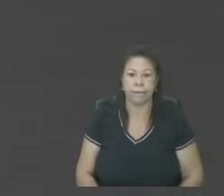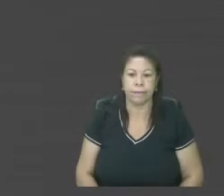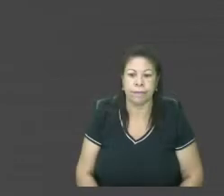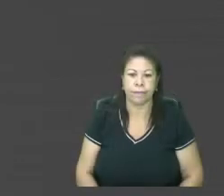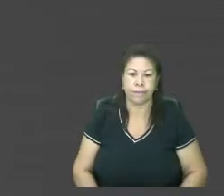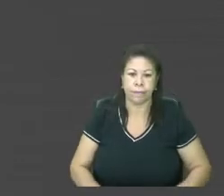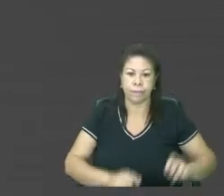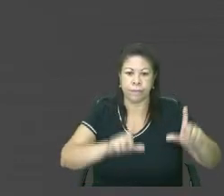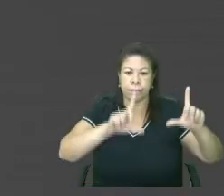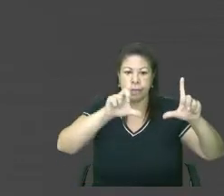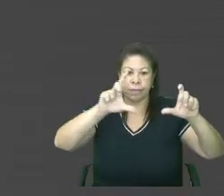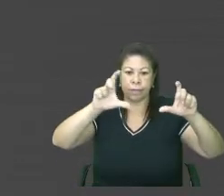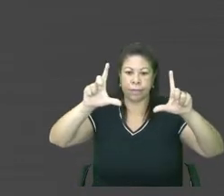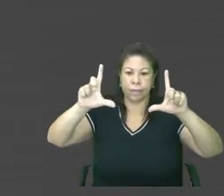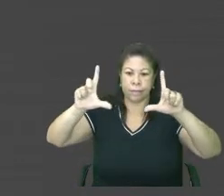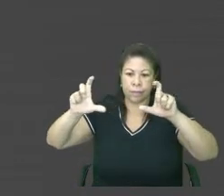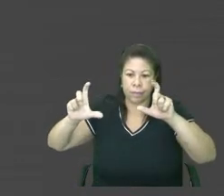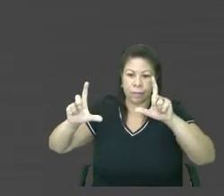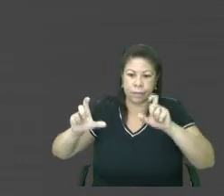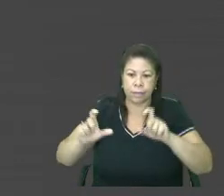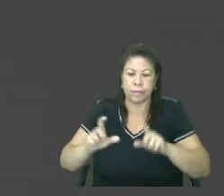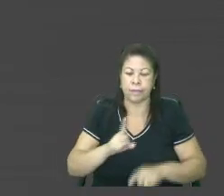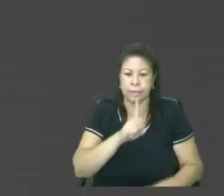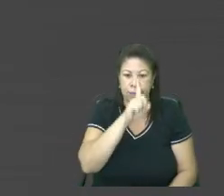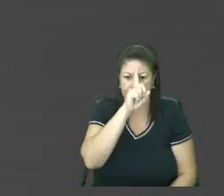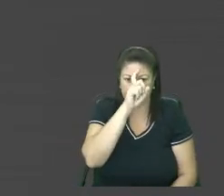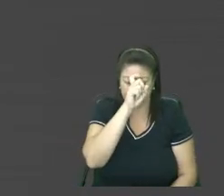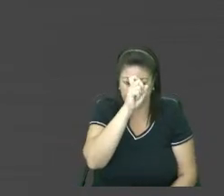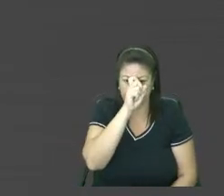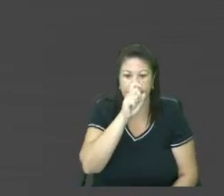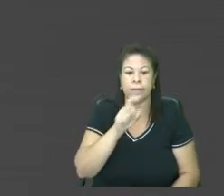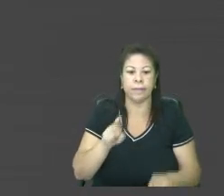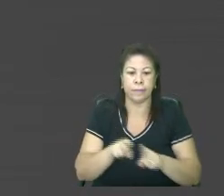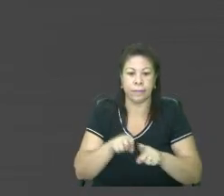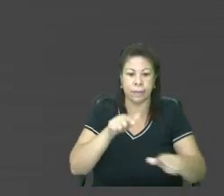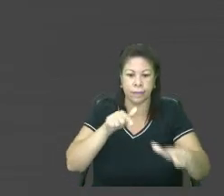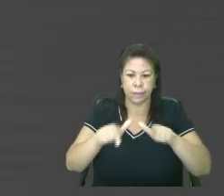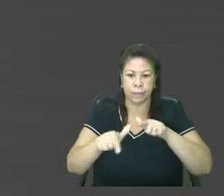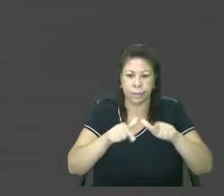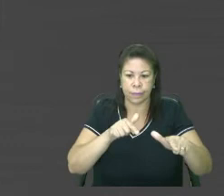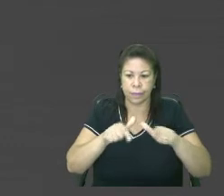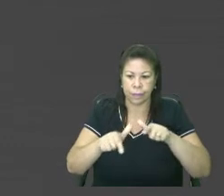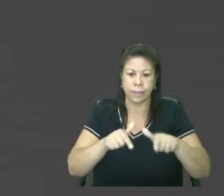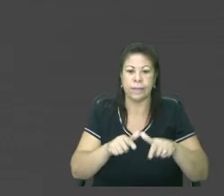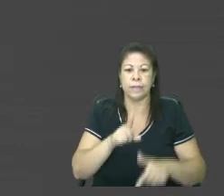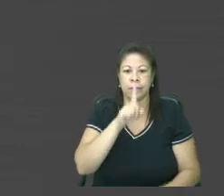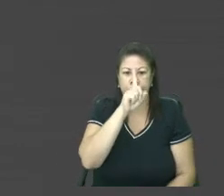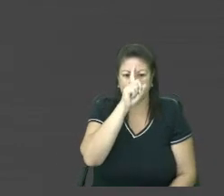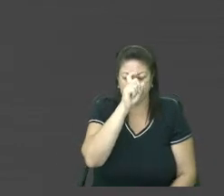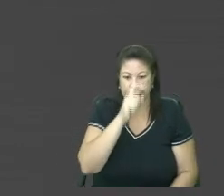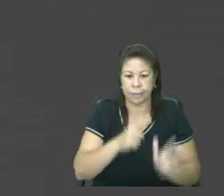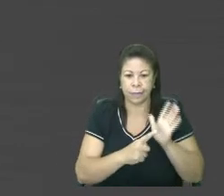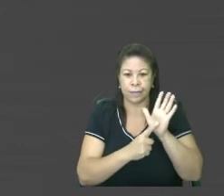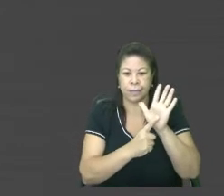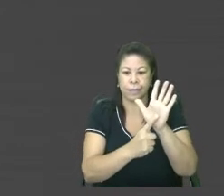Mais algumas ações e capacitações realizadas no nosso hospital.